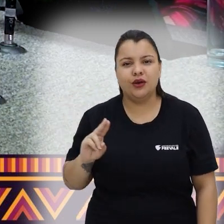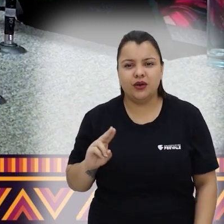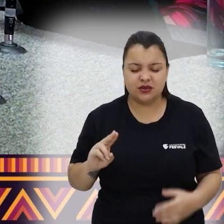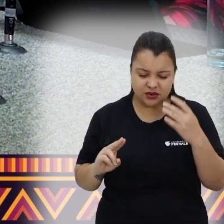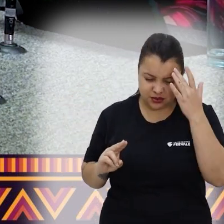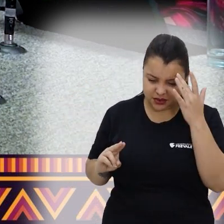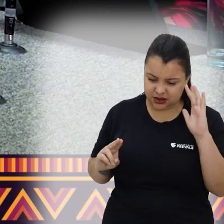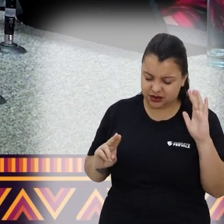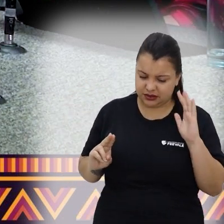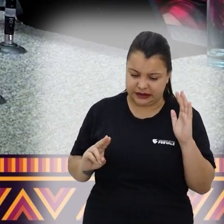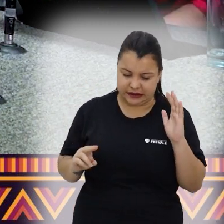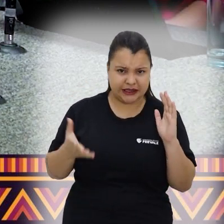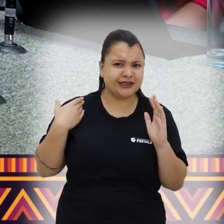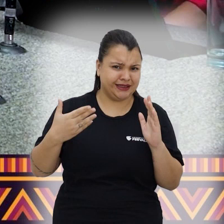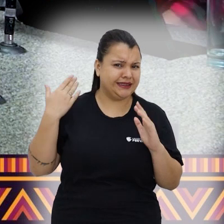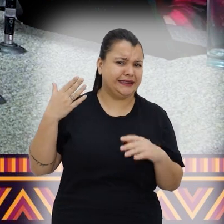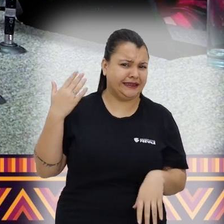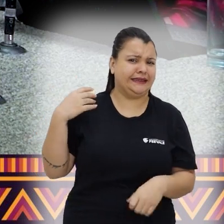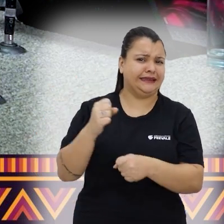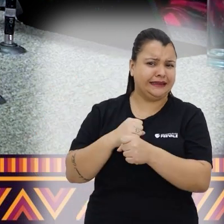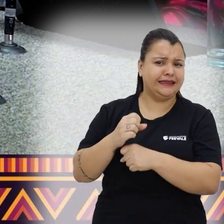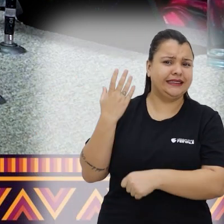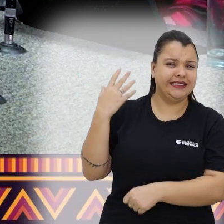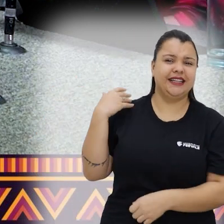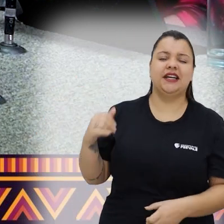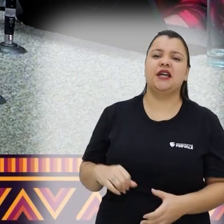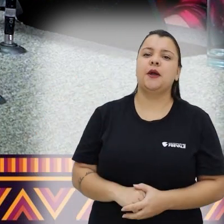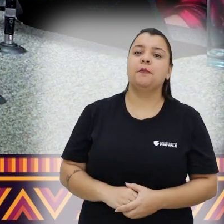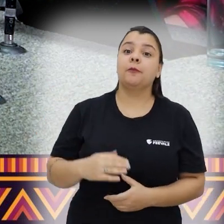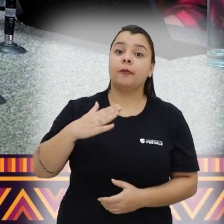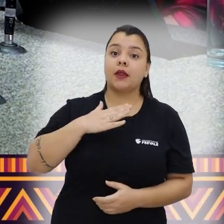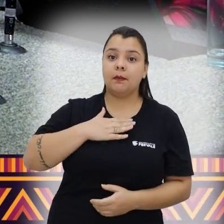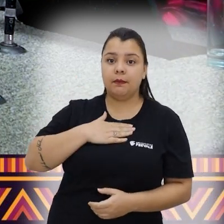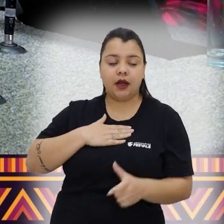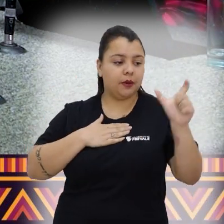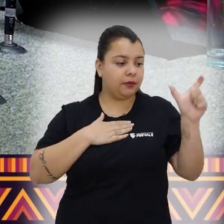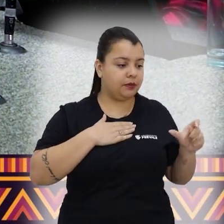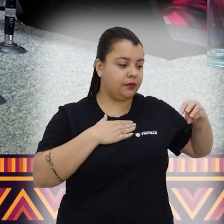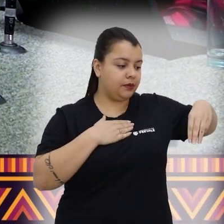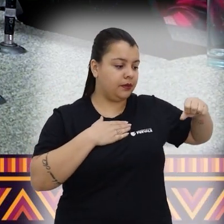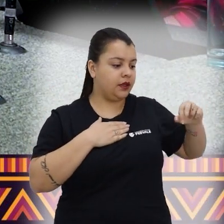do século passado, mas para mim e para o Marcelo não era possível.